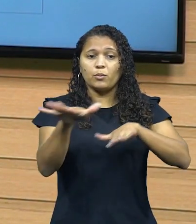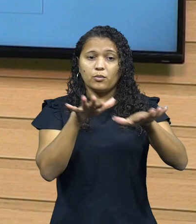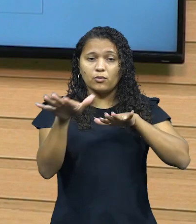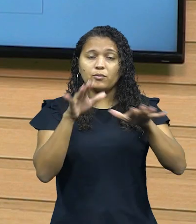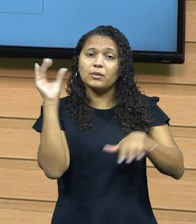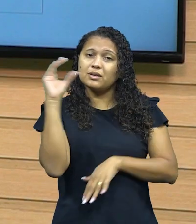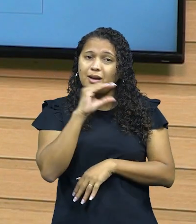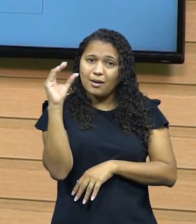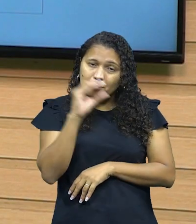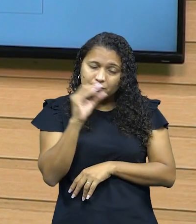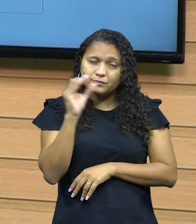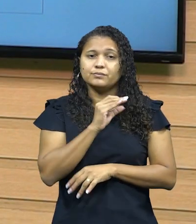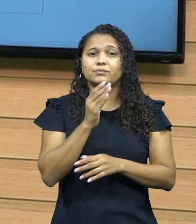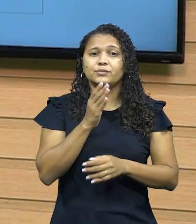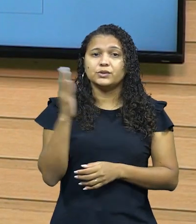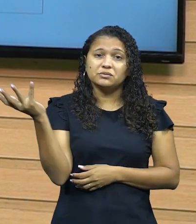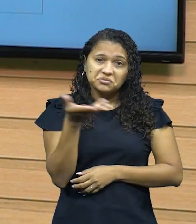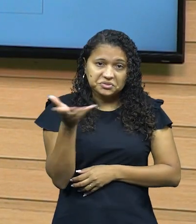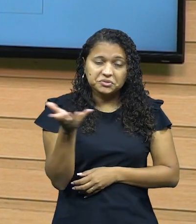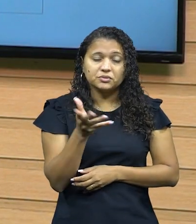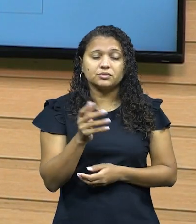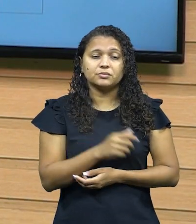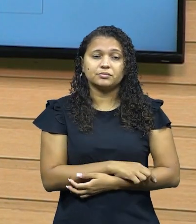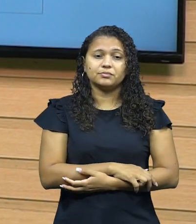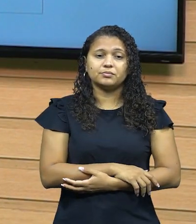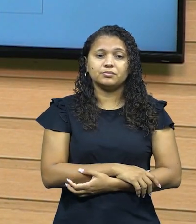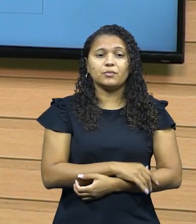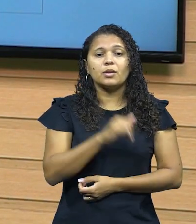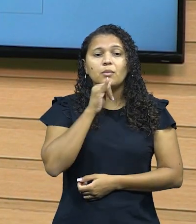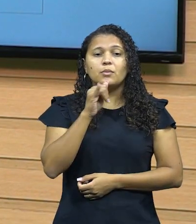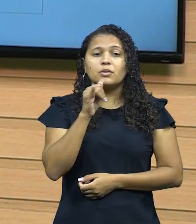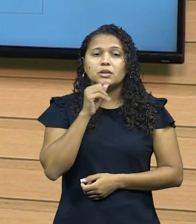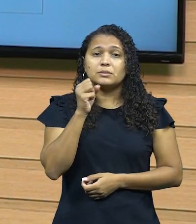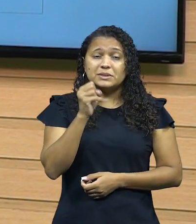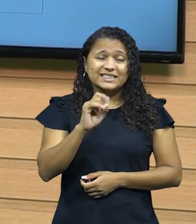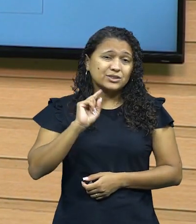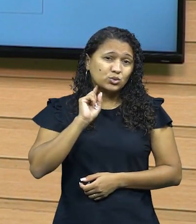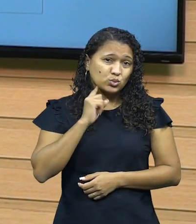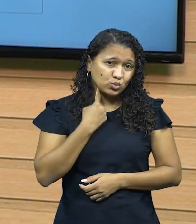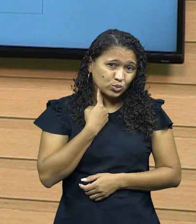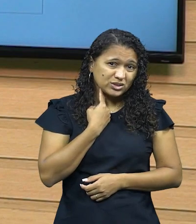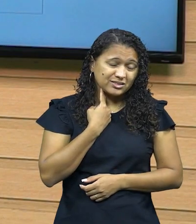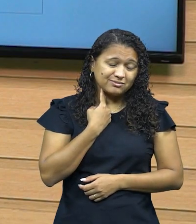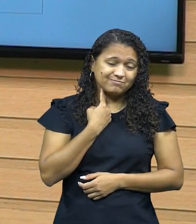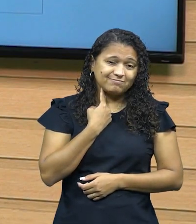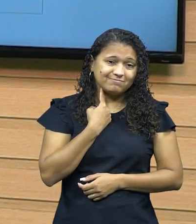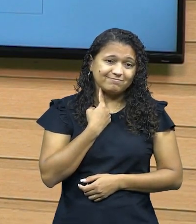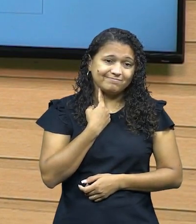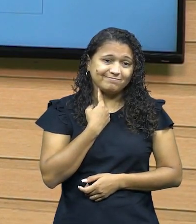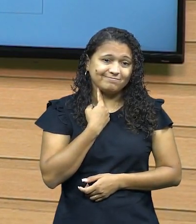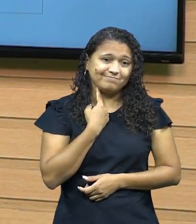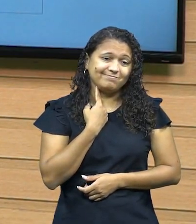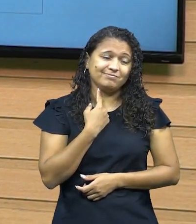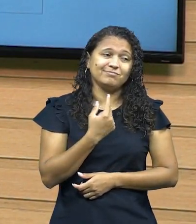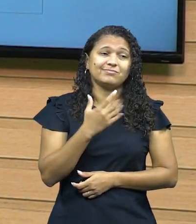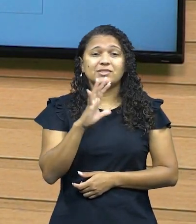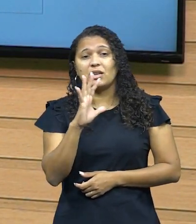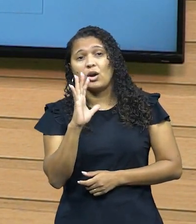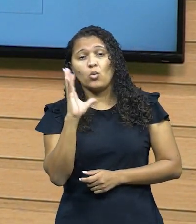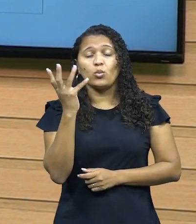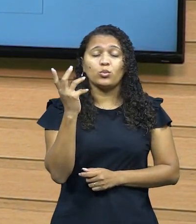torne mais rápido. Então, quando as obras vivas, por exemplo, elas estão sujas, elas acabam